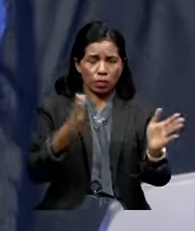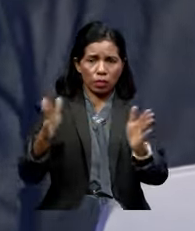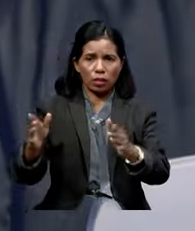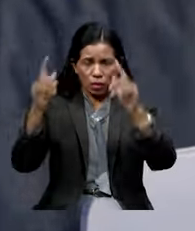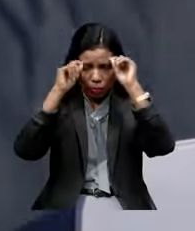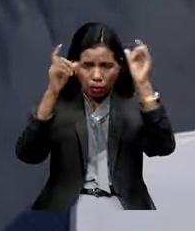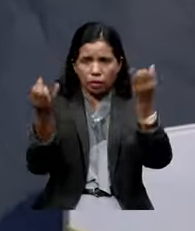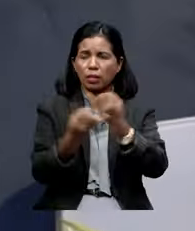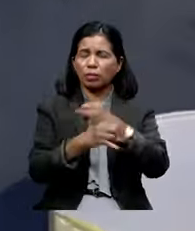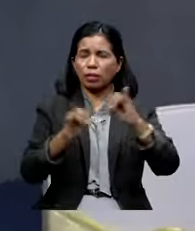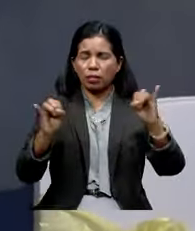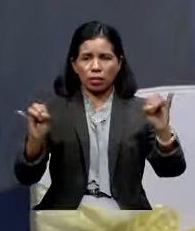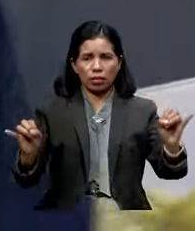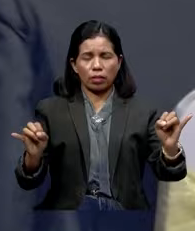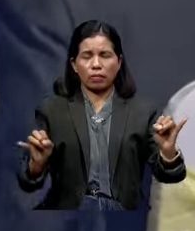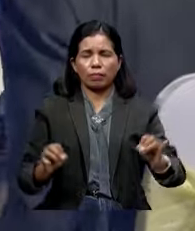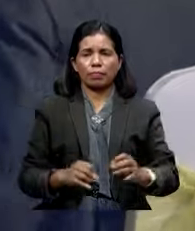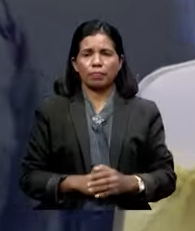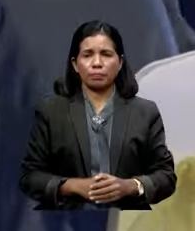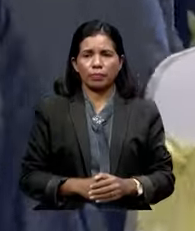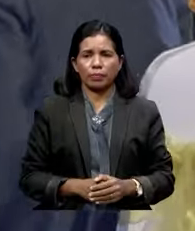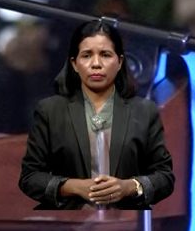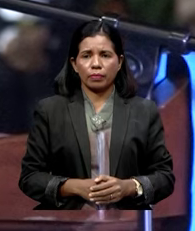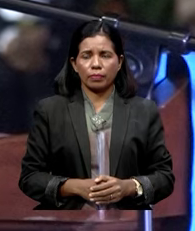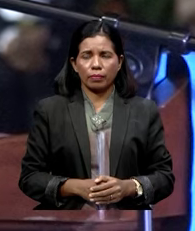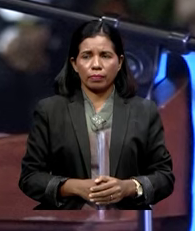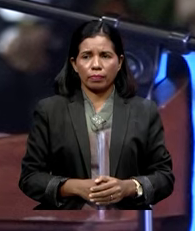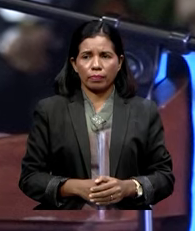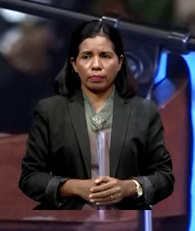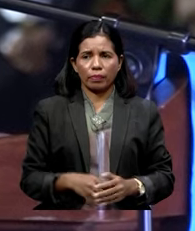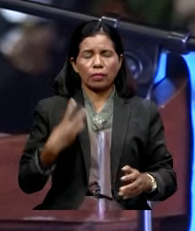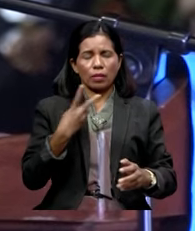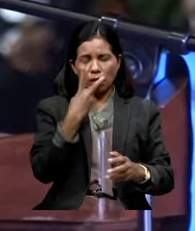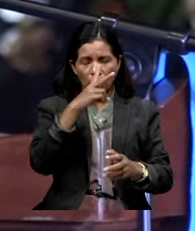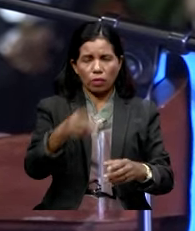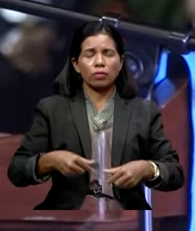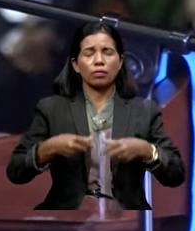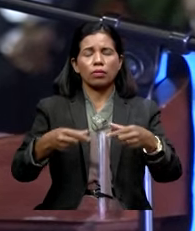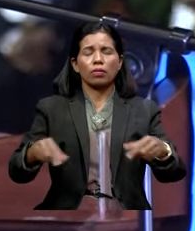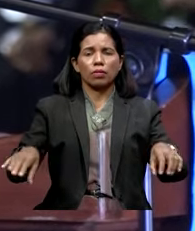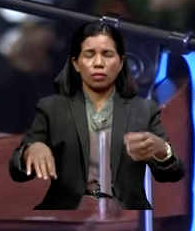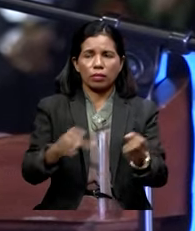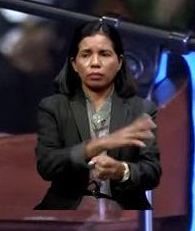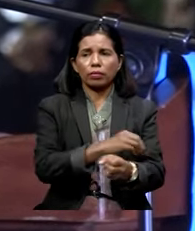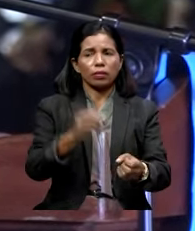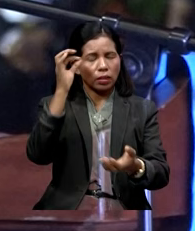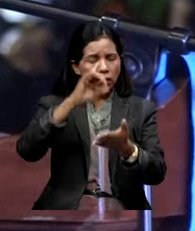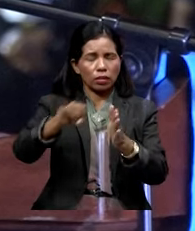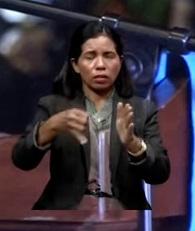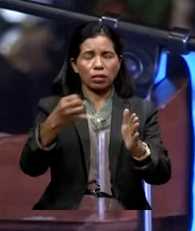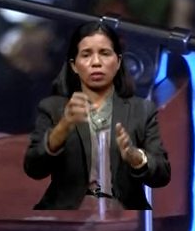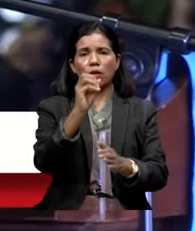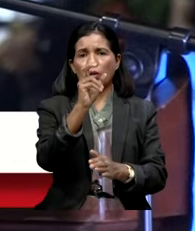Timor-Leste para a libertação nacional. Mas hoje estou aqui noutra qualidade, na de Secretário-Geral das Nações